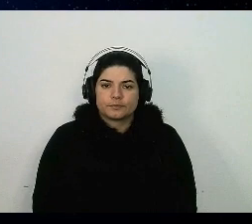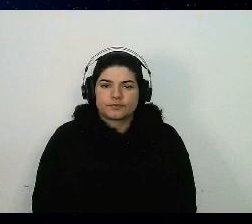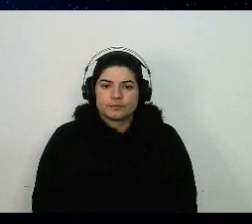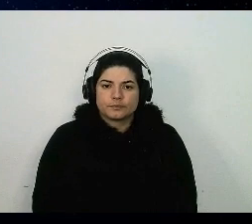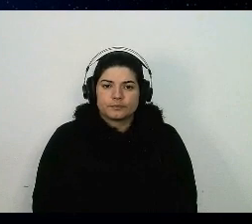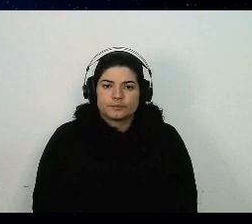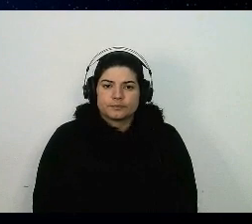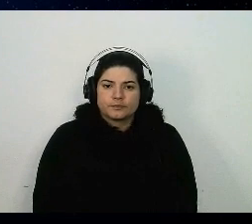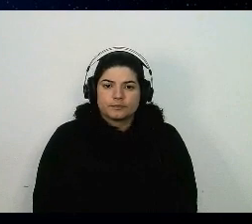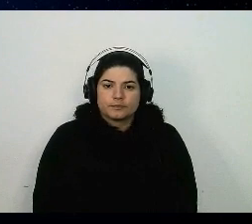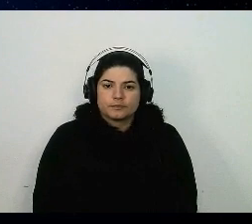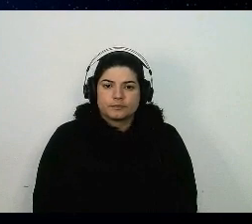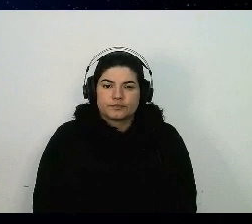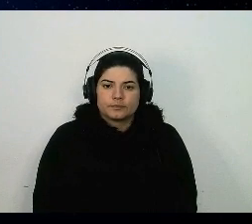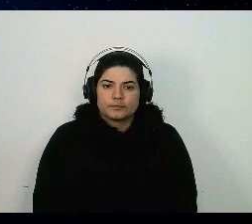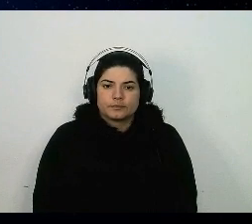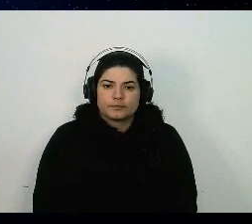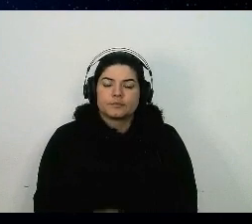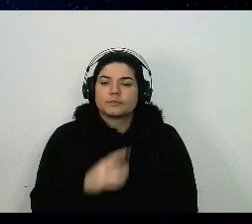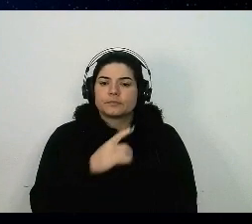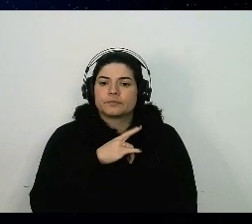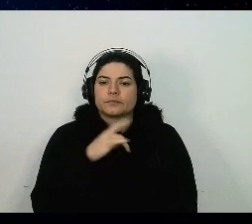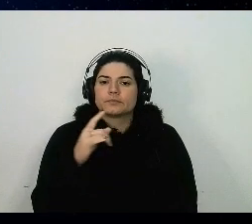Vou ter um negocinho do zoom aqui bem em cima.